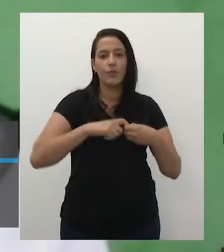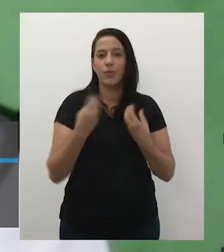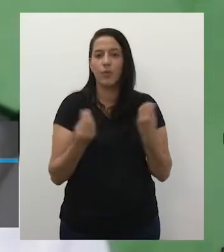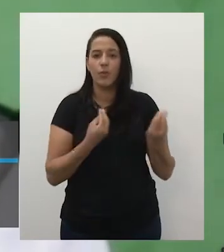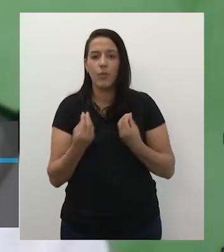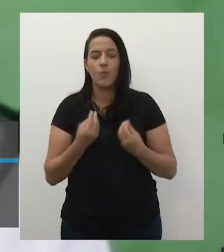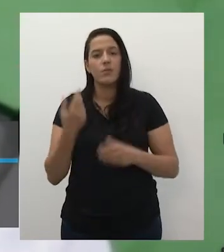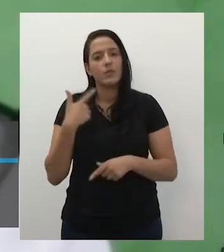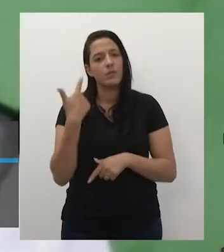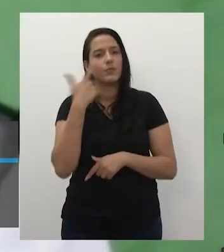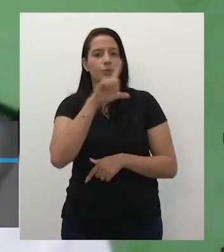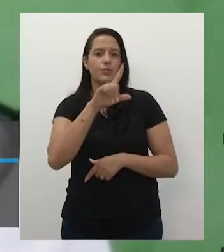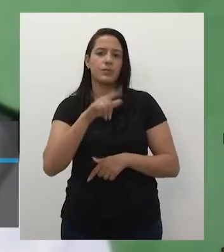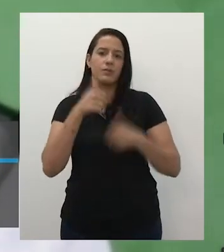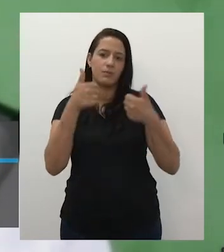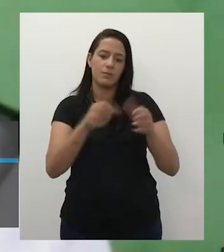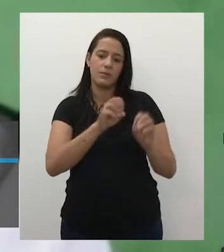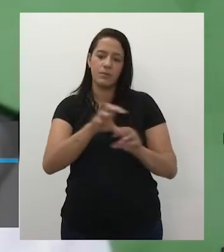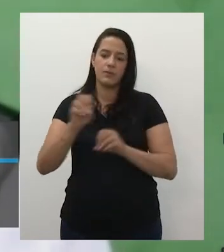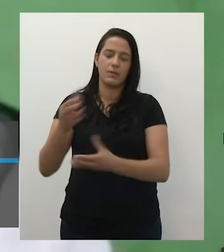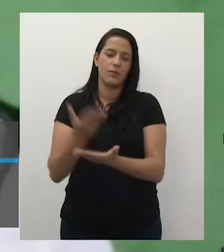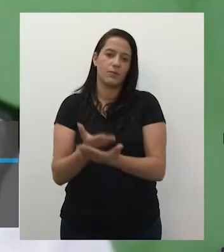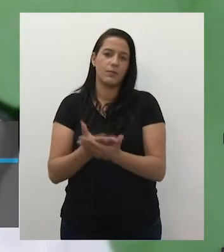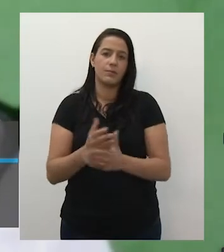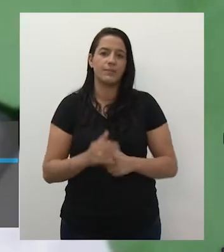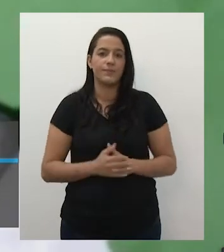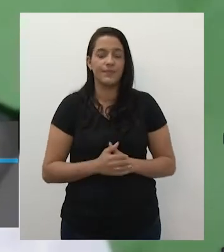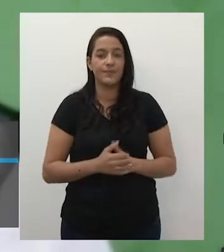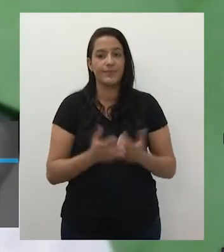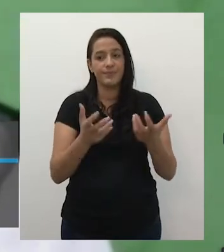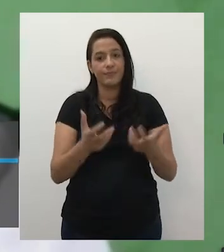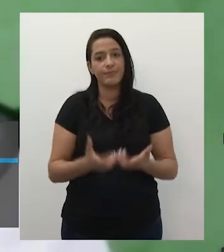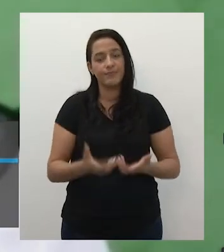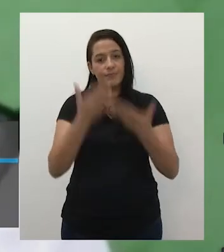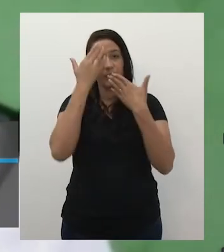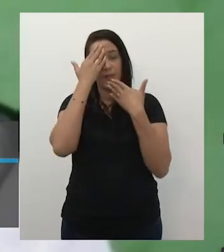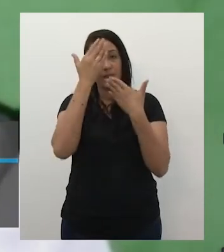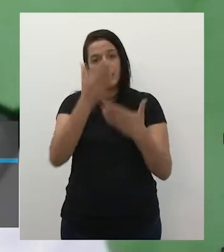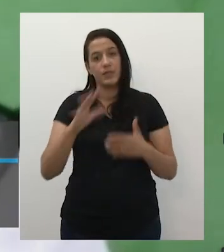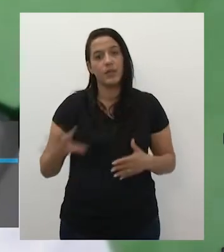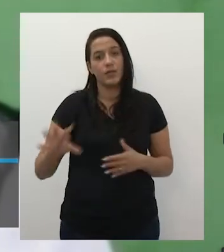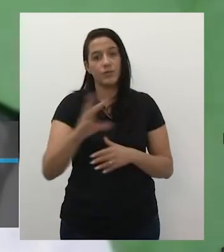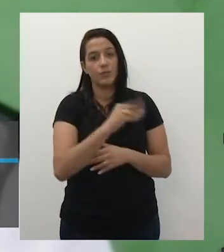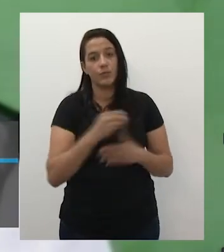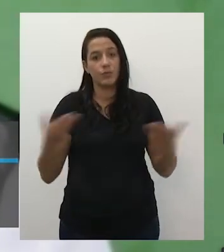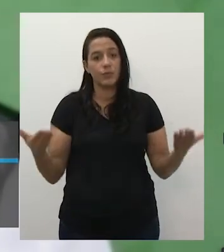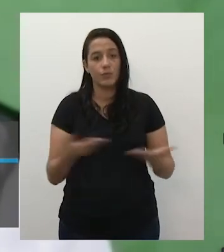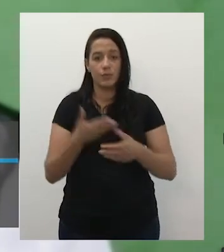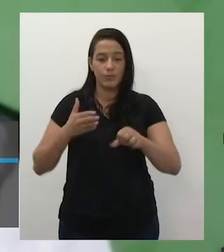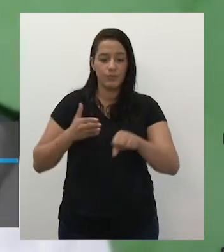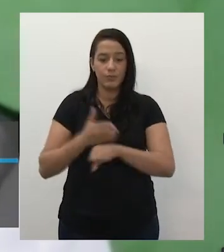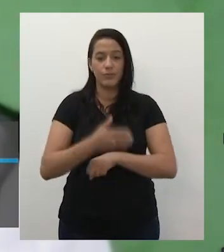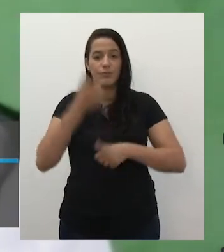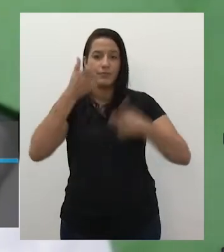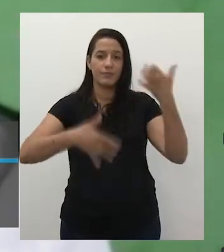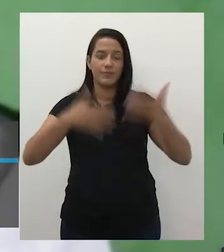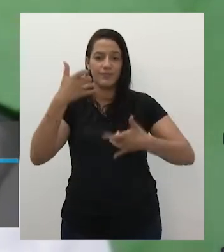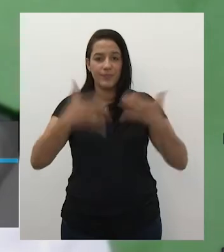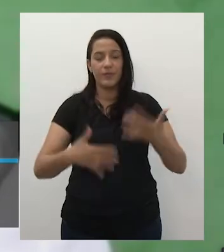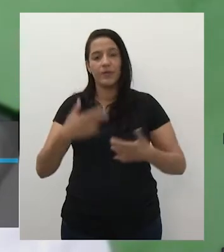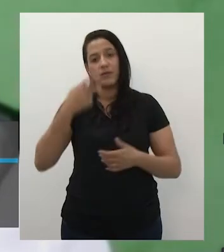da professora Marisa de Mello, é uma PEI dos anos iniciais, diretoria Leste 4, tenho uma